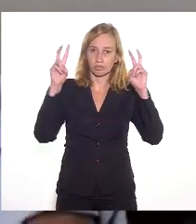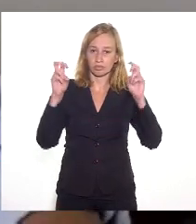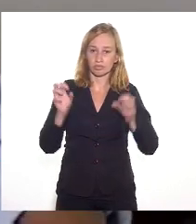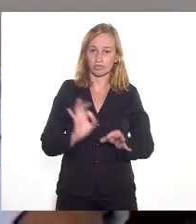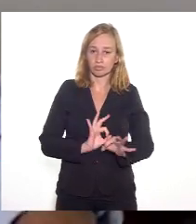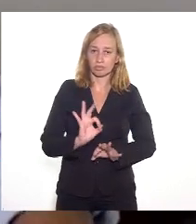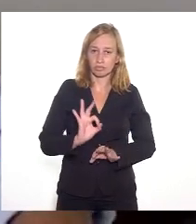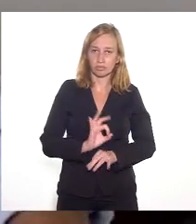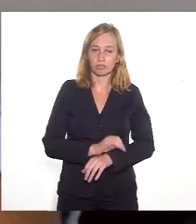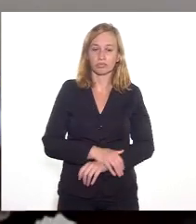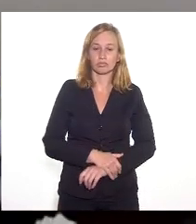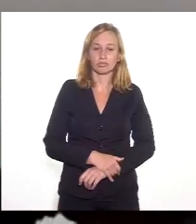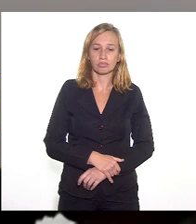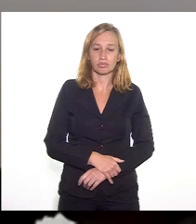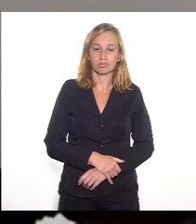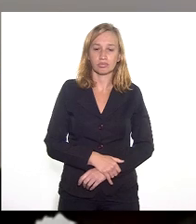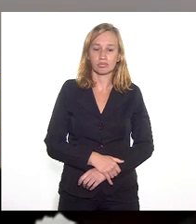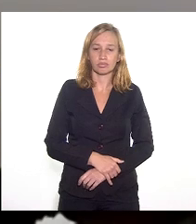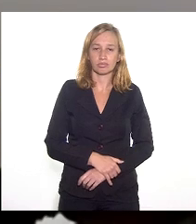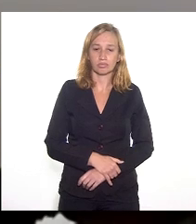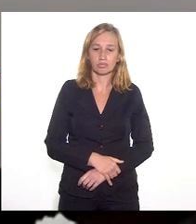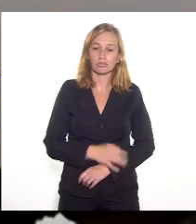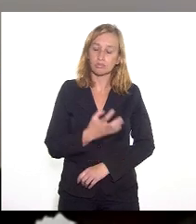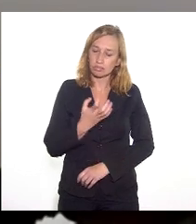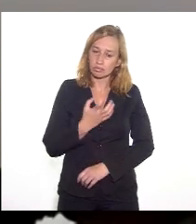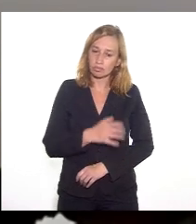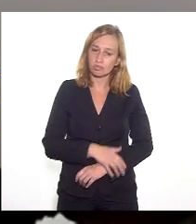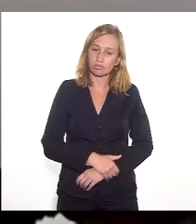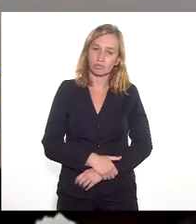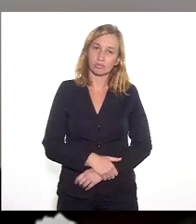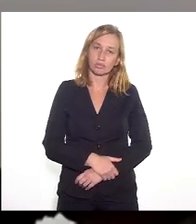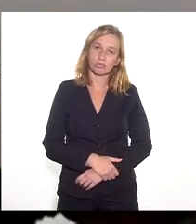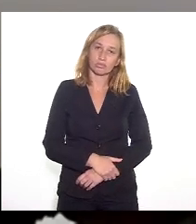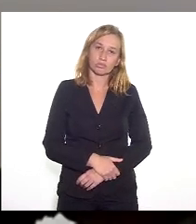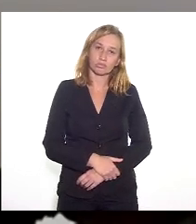preparei, eu quero me